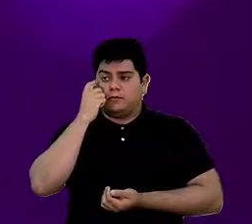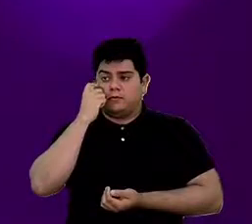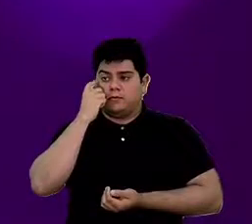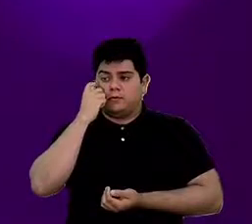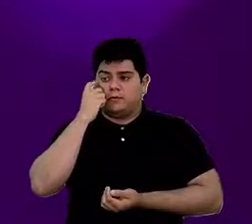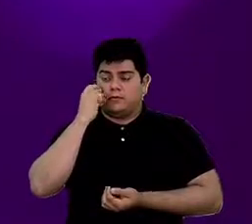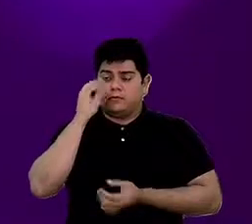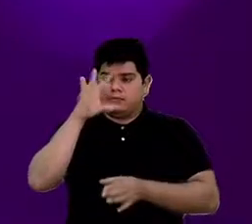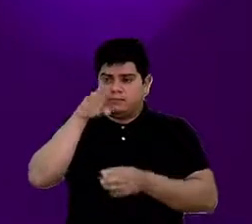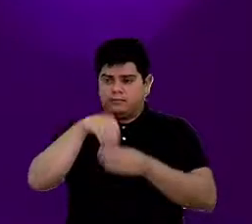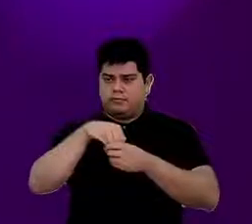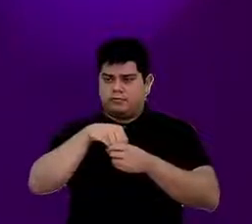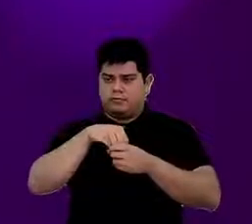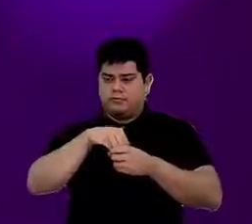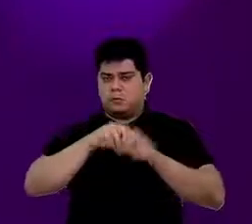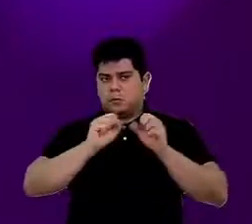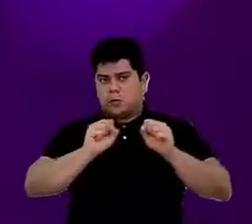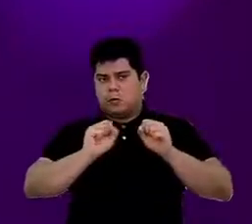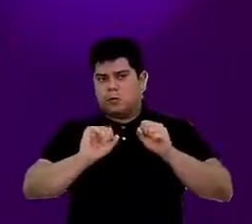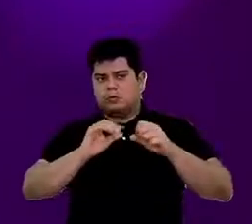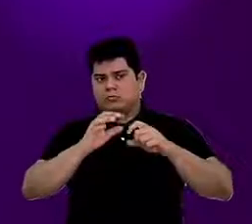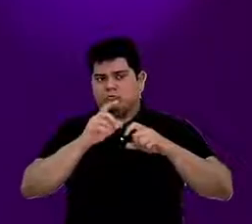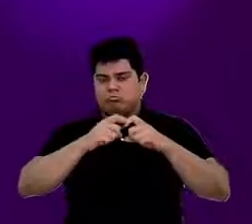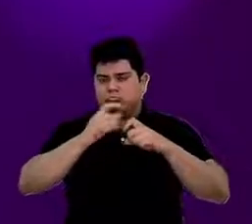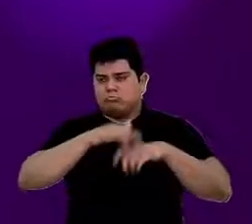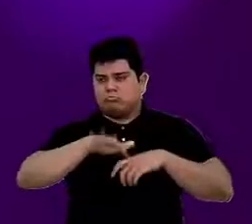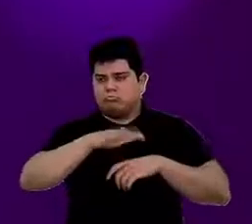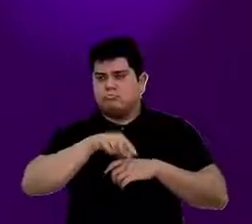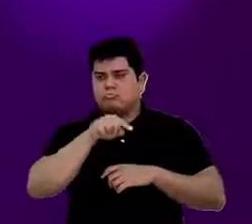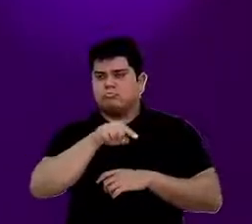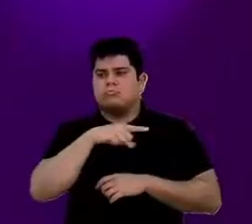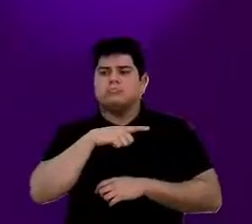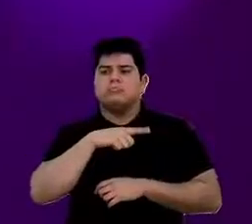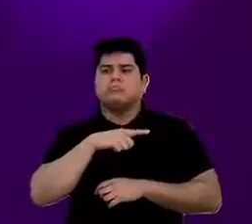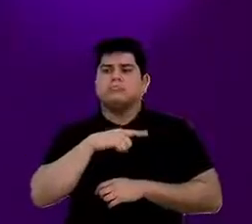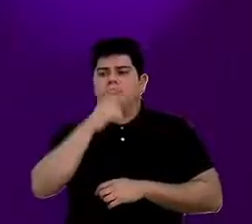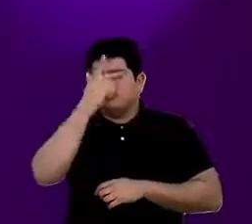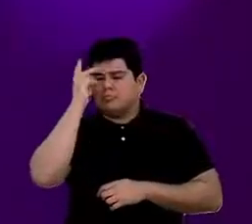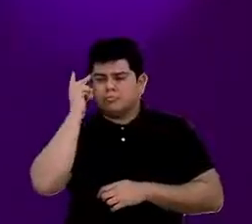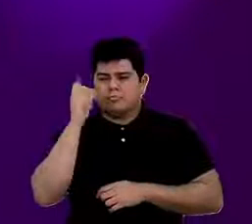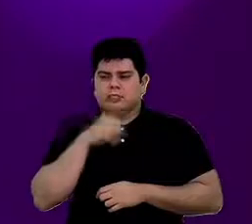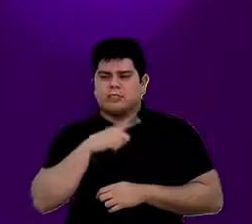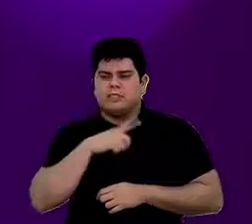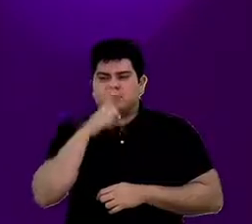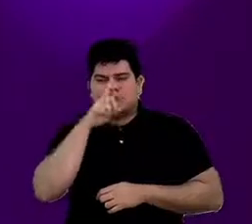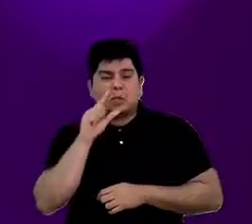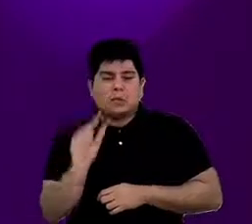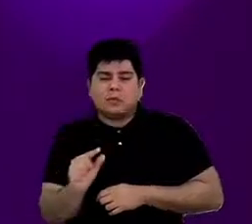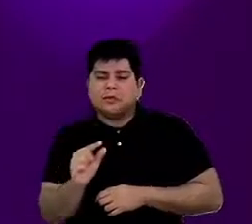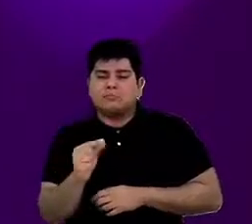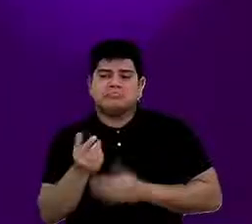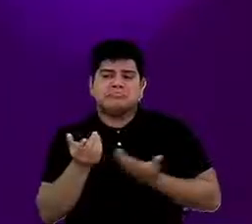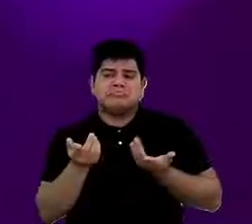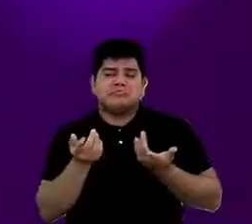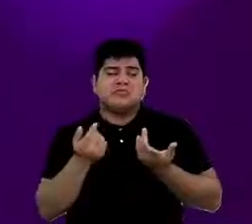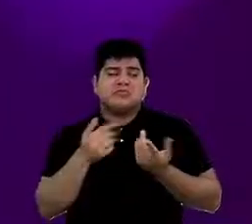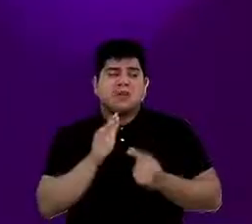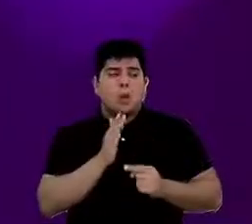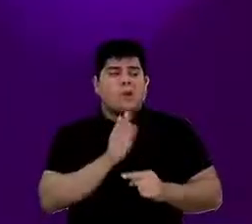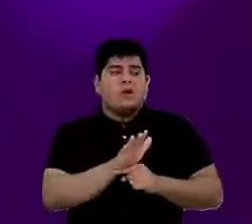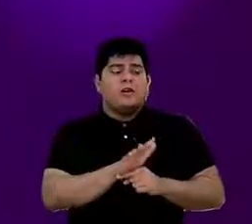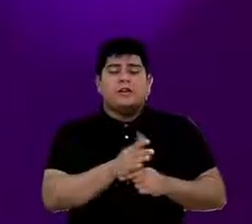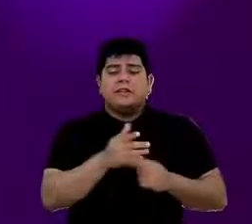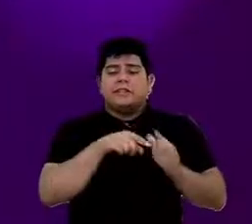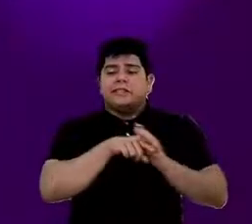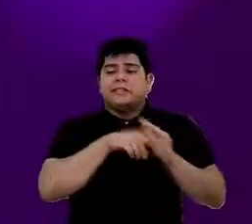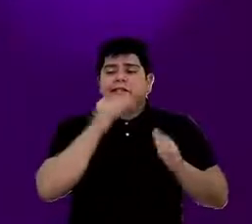Dentro do espectro de probabilidade clínica de DAC, a gente sabe que o paciente que tem um risco muito baixo provavelmente não vai ter benefício em fazer nenhum